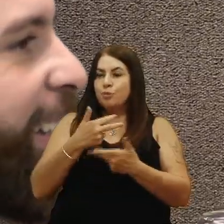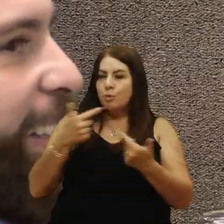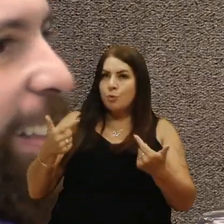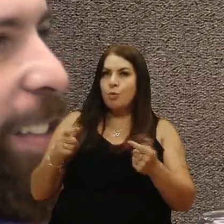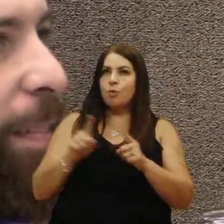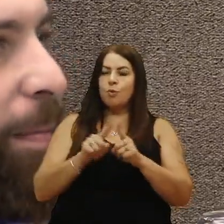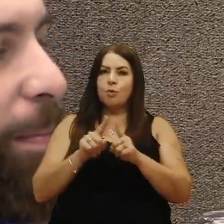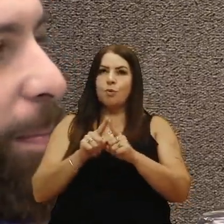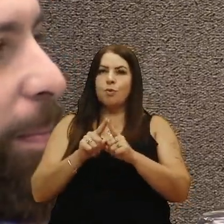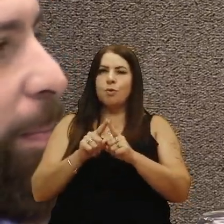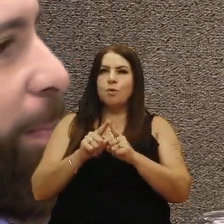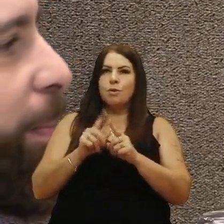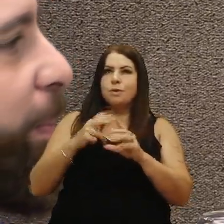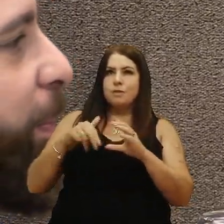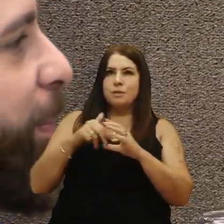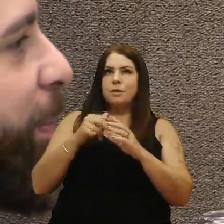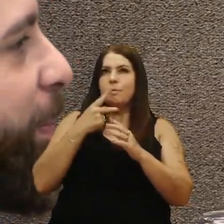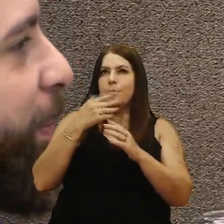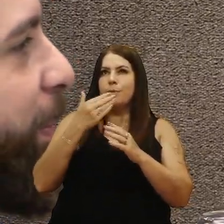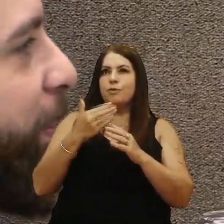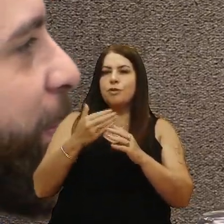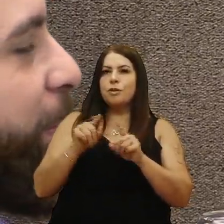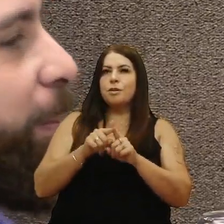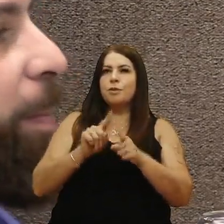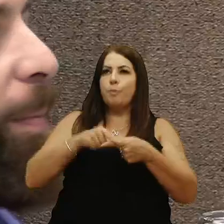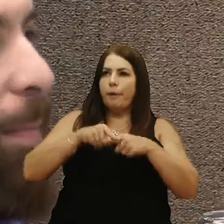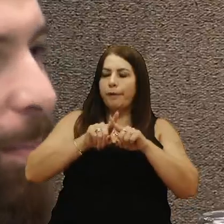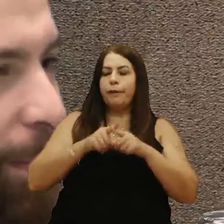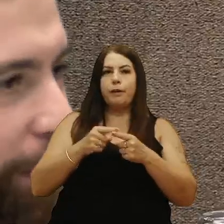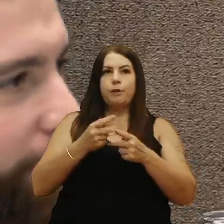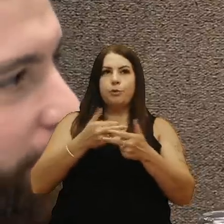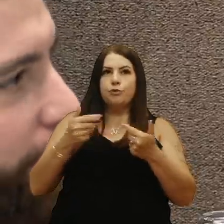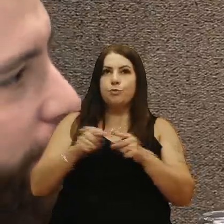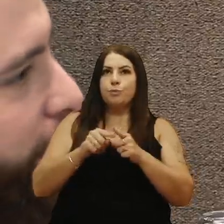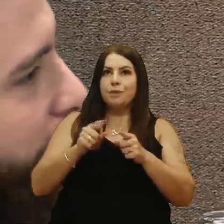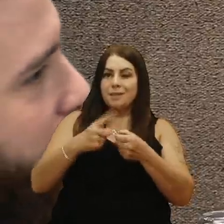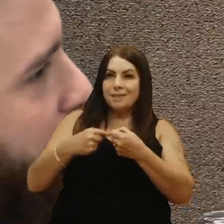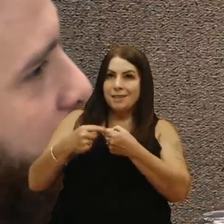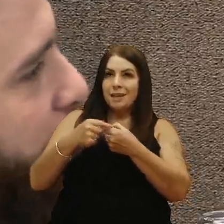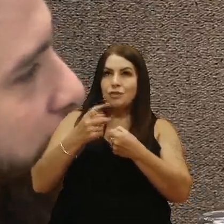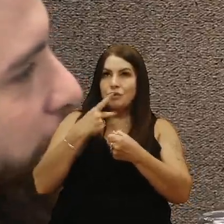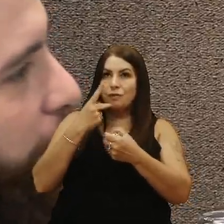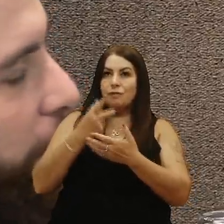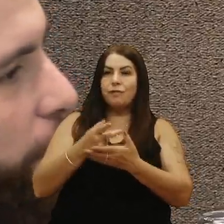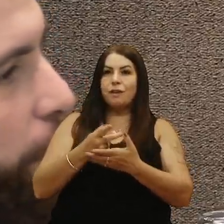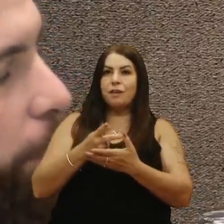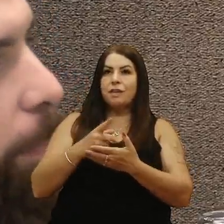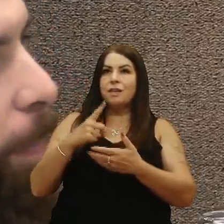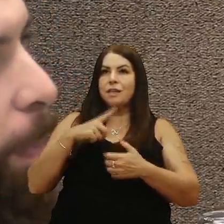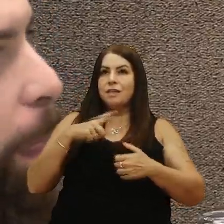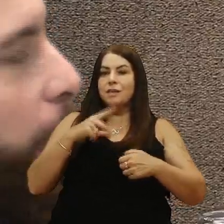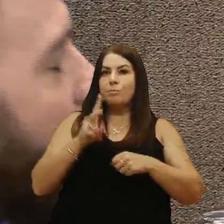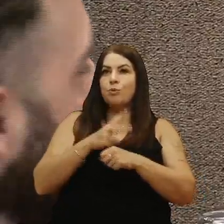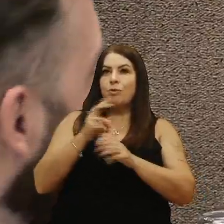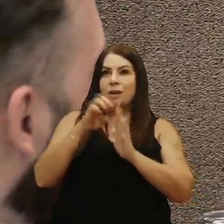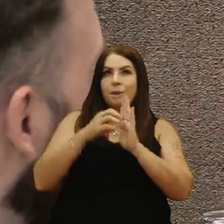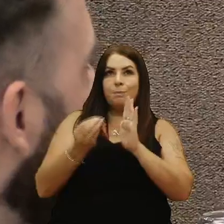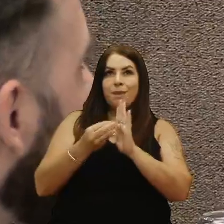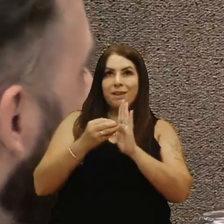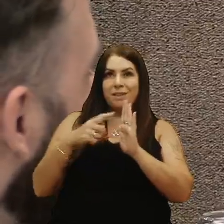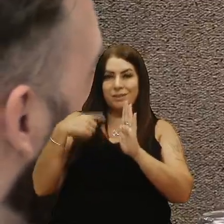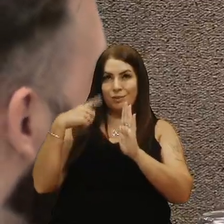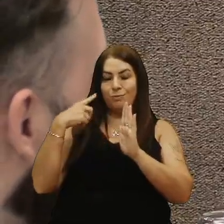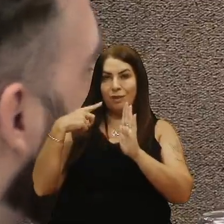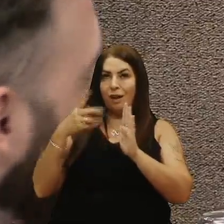para dizer que precisa de um parquinho, que precisa de alguma coisa na cidade, eles dizem que a gente tem que buscar emendas. Daí, quando